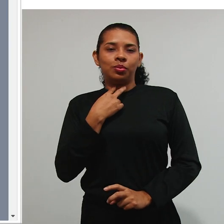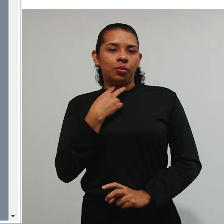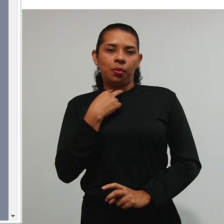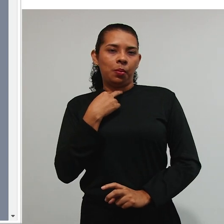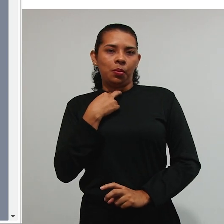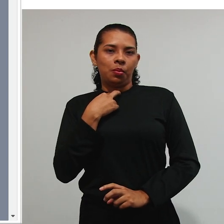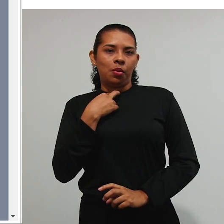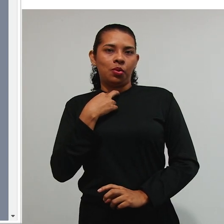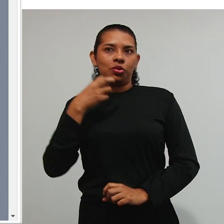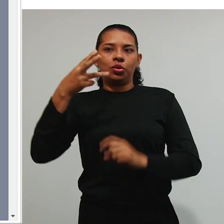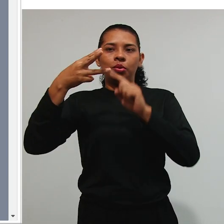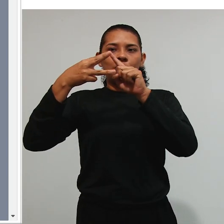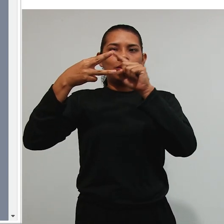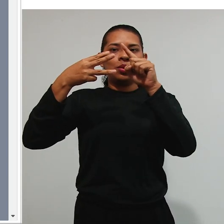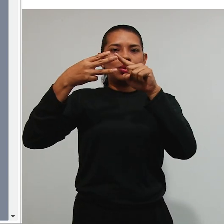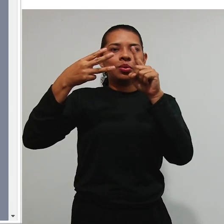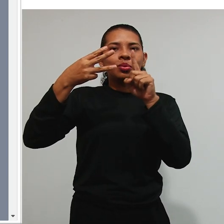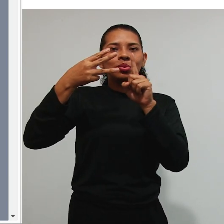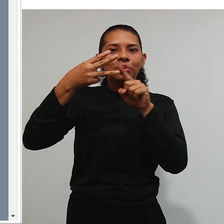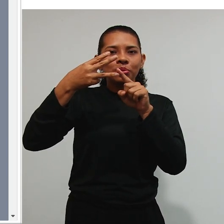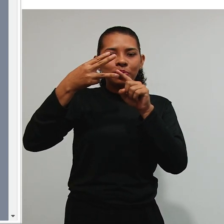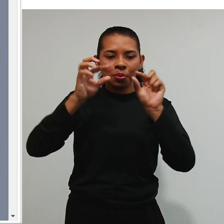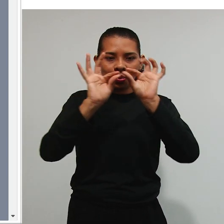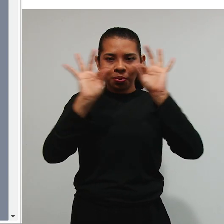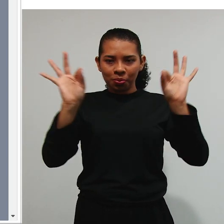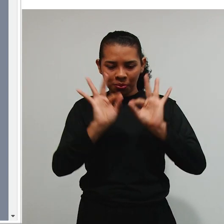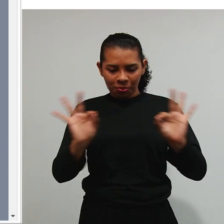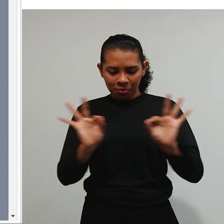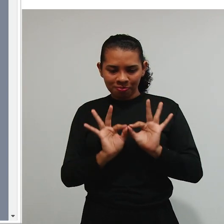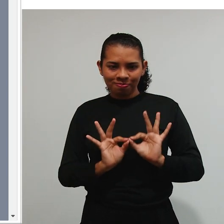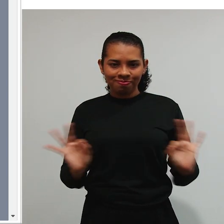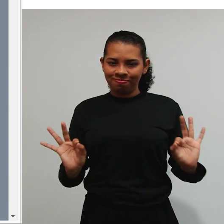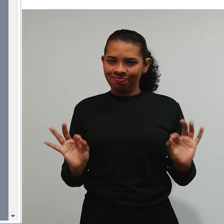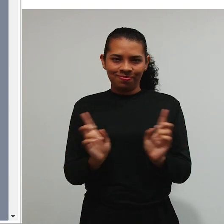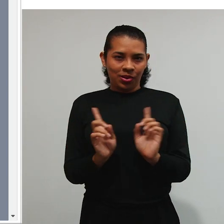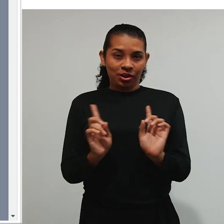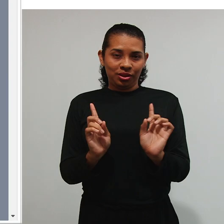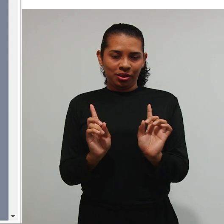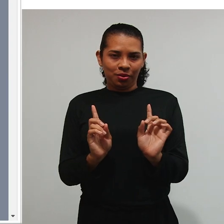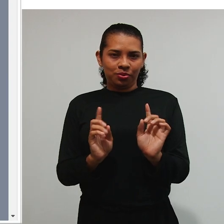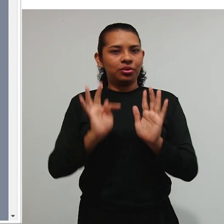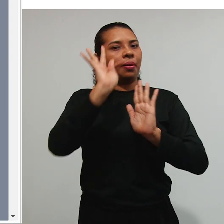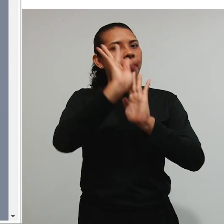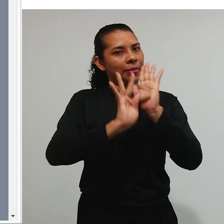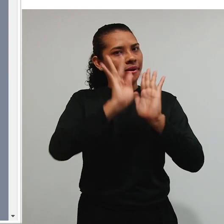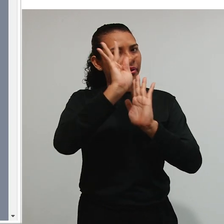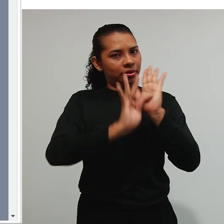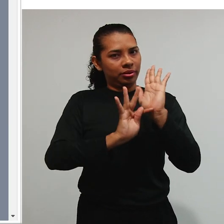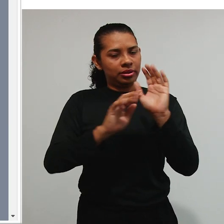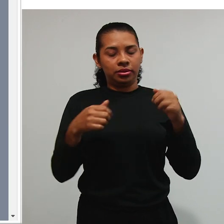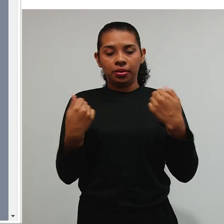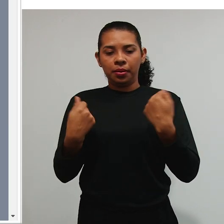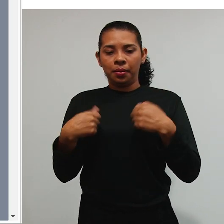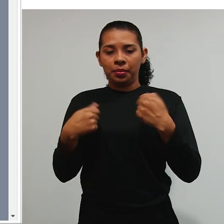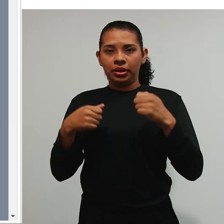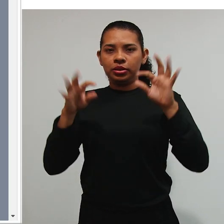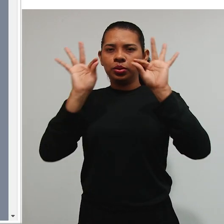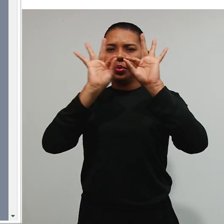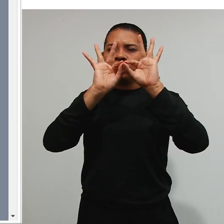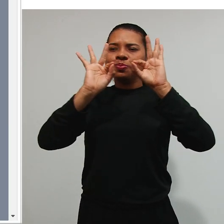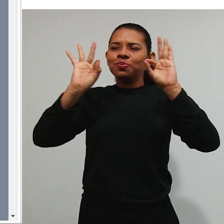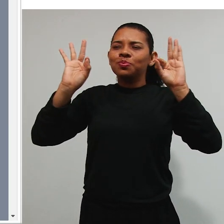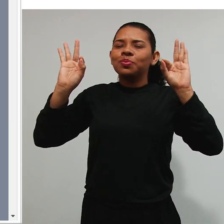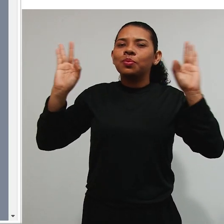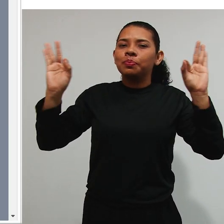Por quê? Porque aí já é texto, né, gente? Passou de 3 linhas já não é título, é texto. Devem ser digitados em letras maiúsculas em negrito,